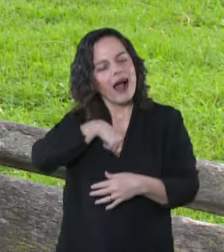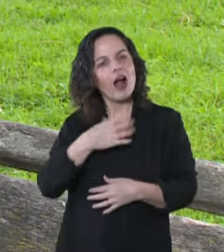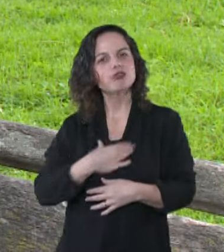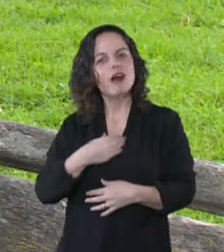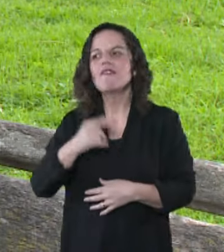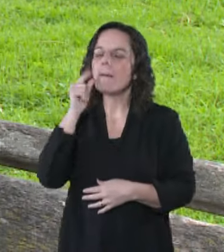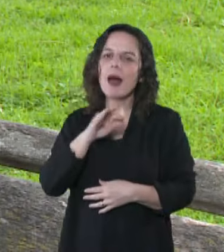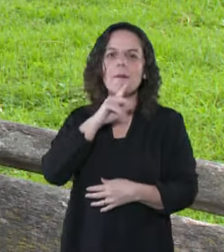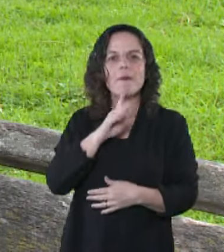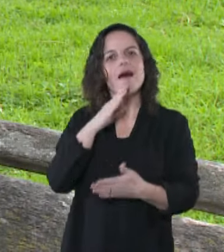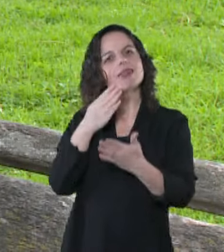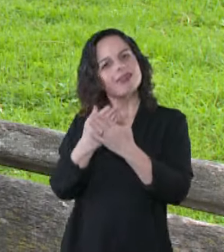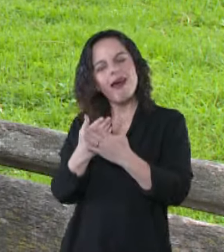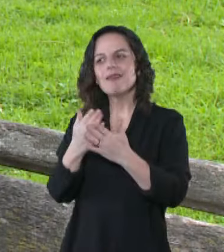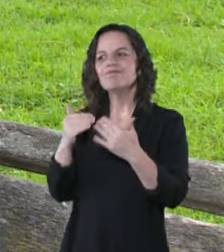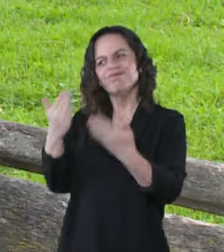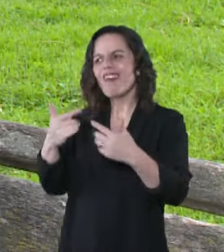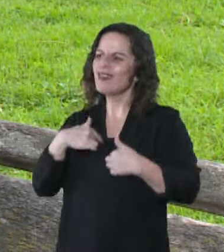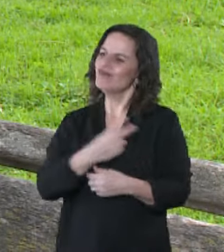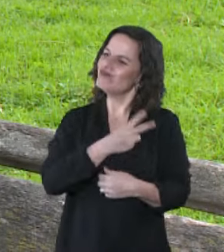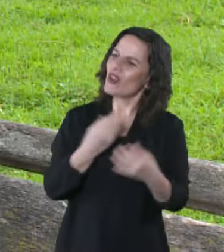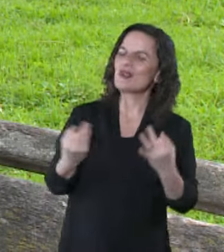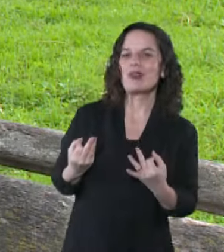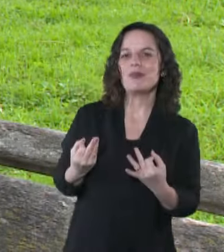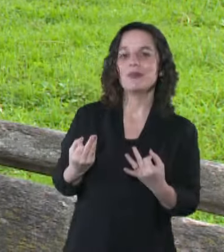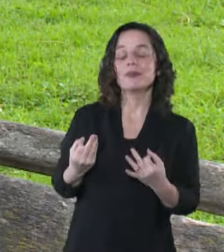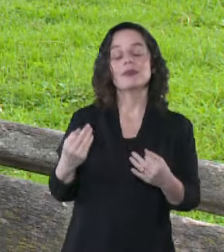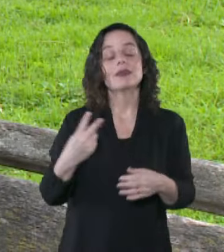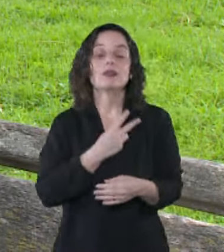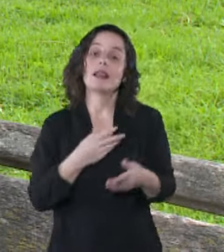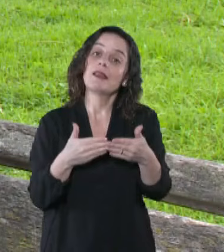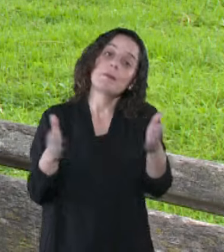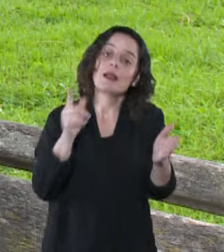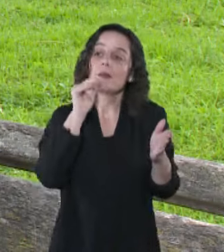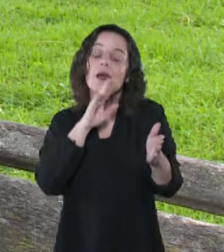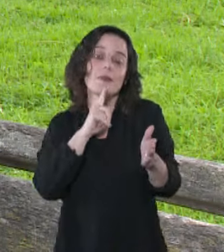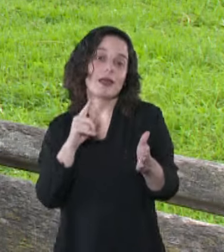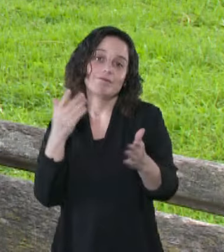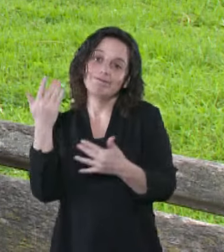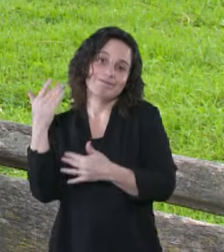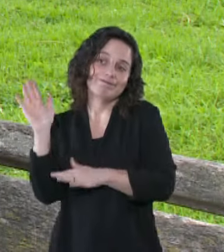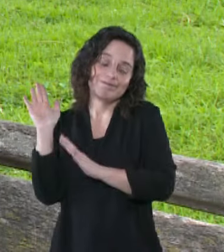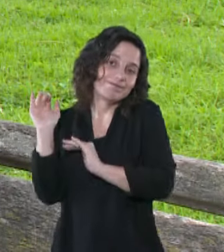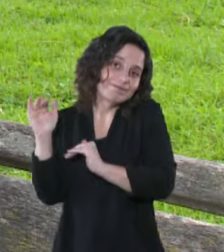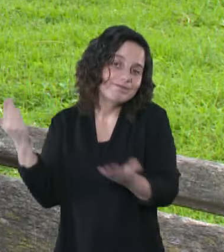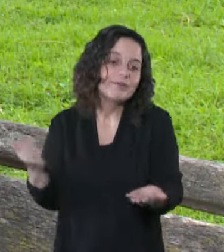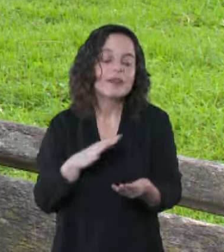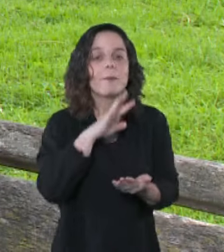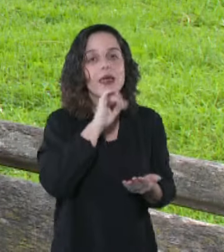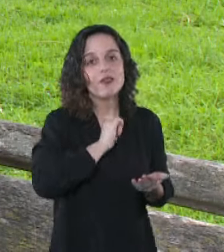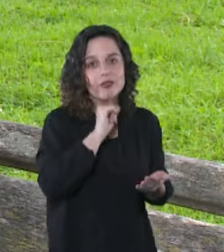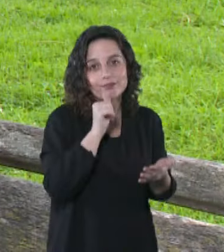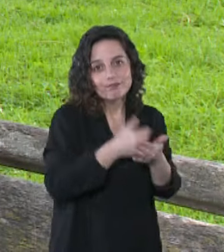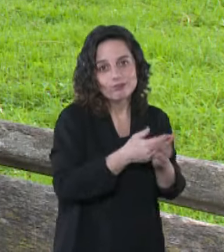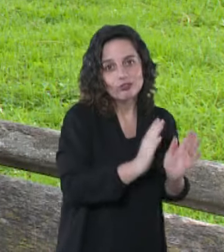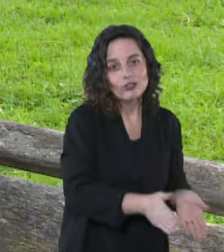satisfazer. E a Universidade Aberta surge numa fase em que eles já cá não estão, em que eu já tinha perdido a minha mãe, e que depois perdi o meu